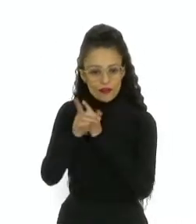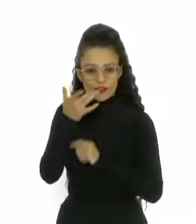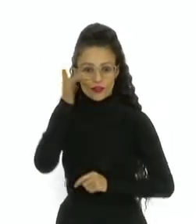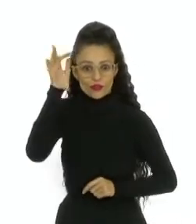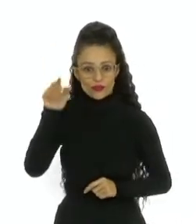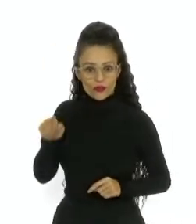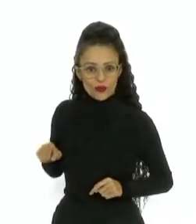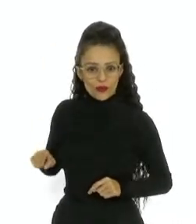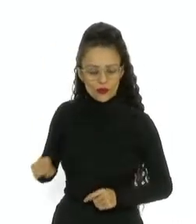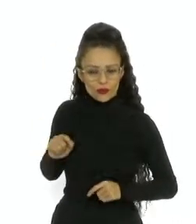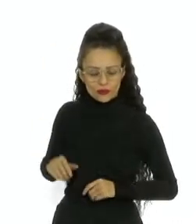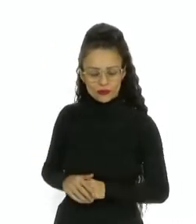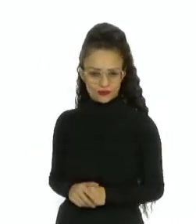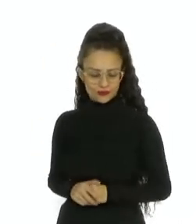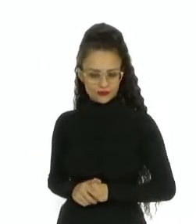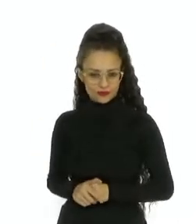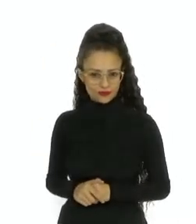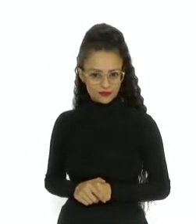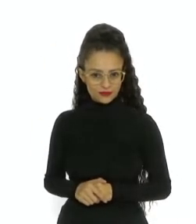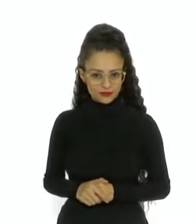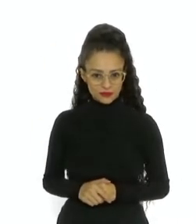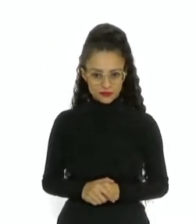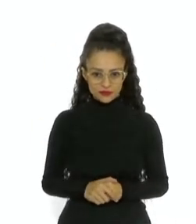um tesouro!